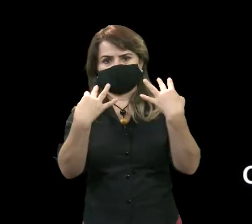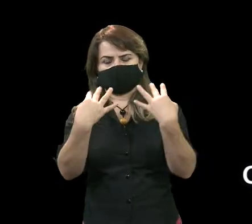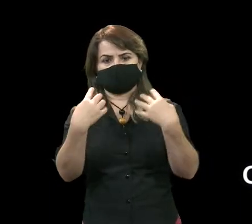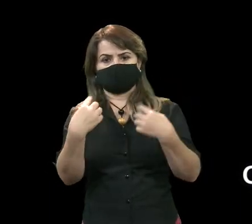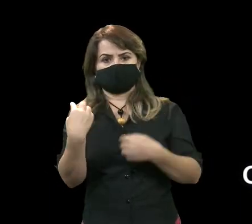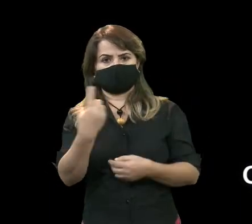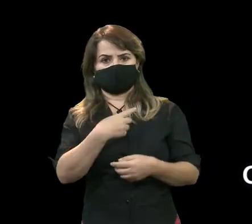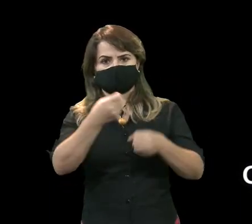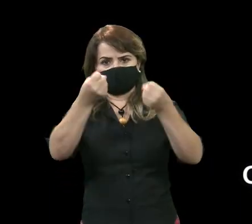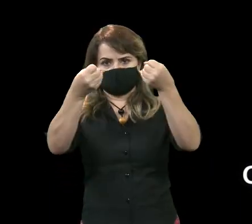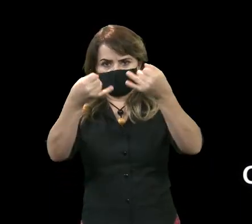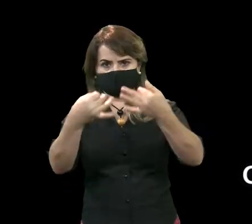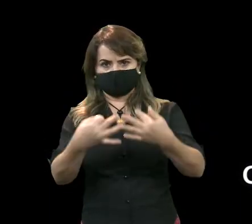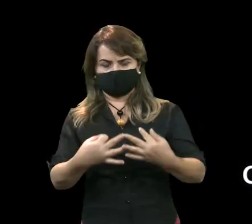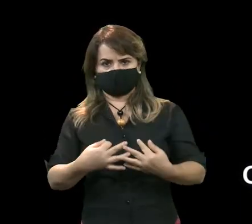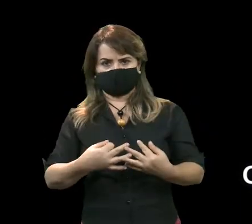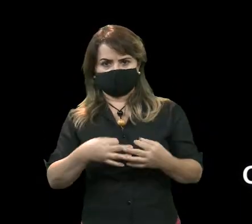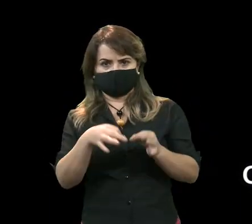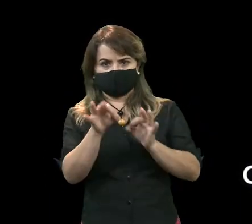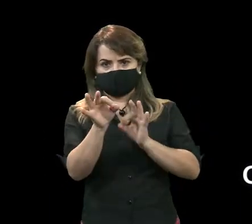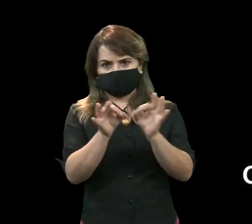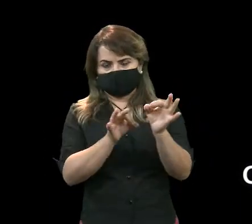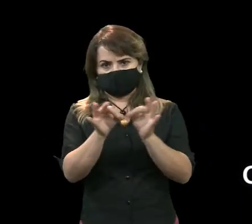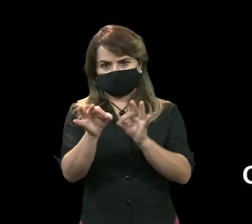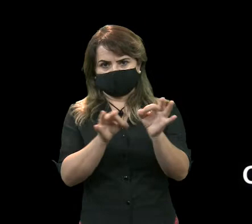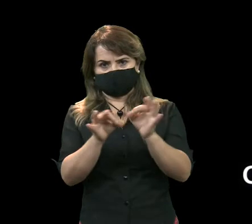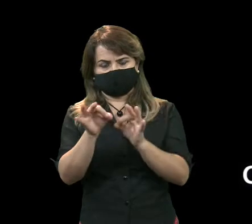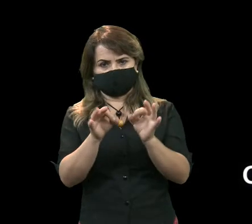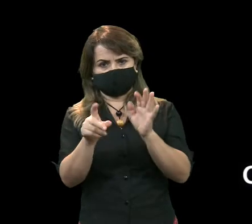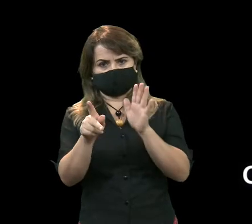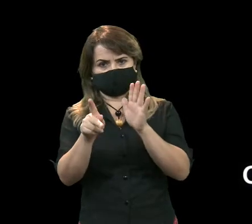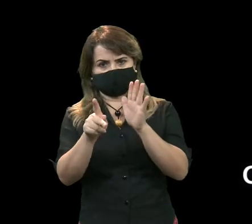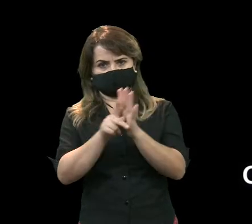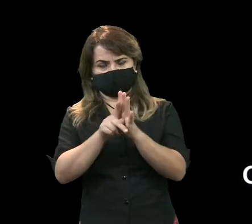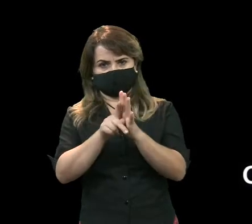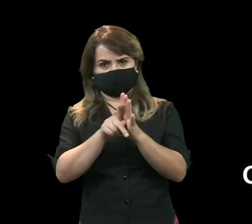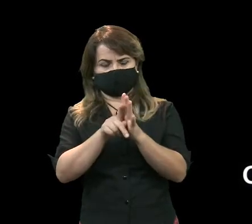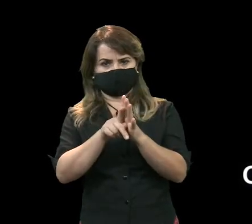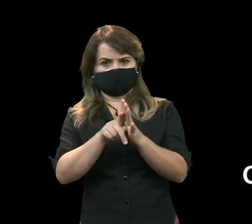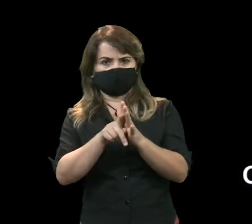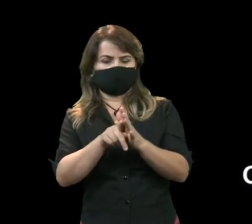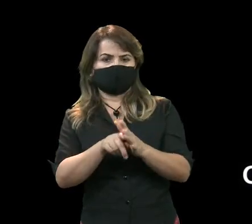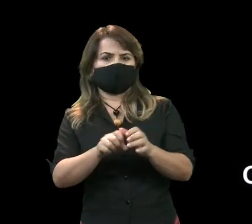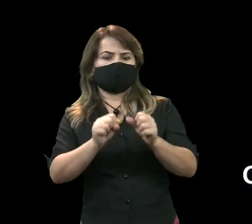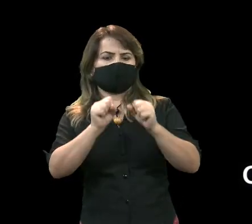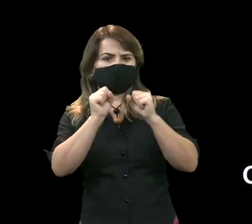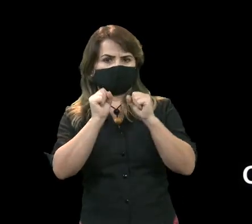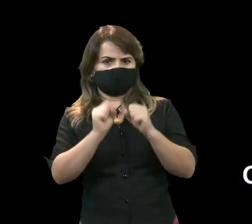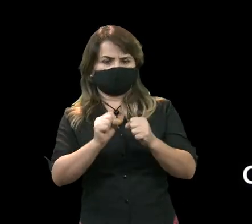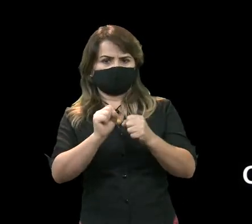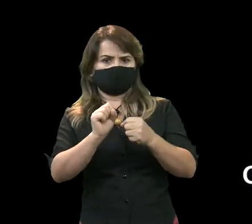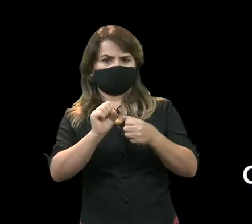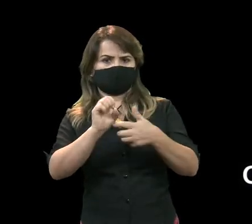um projeto que ele é eminentemente do Poder Executivo. Ele carrega nas suas